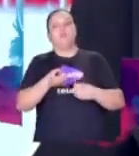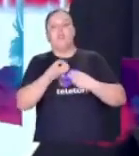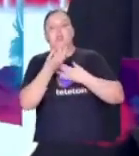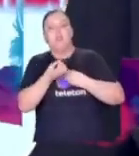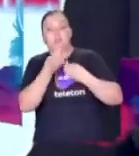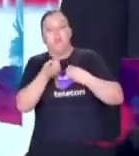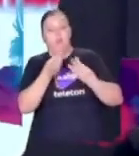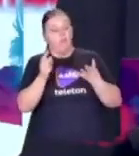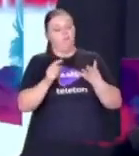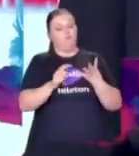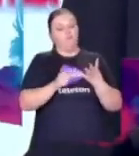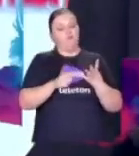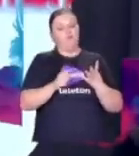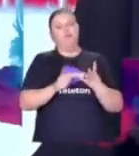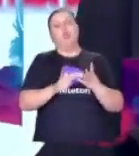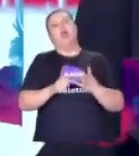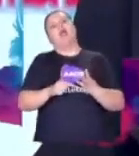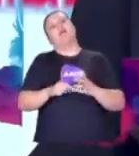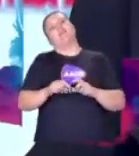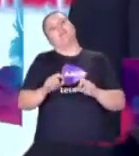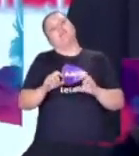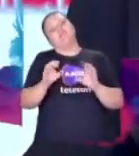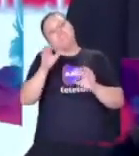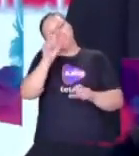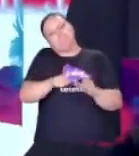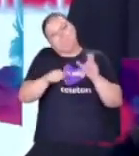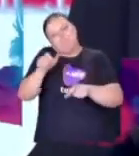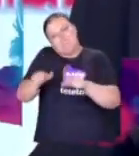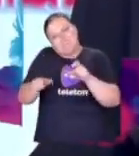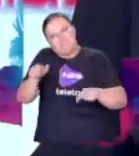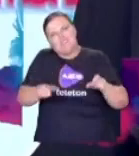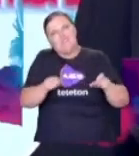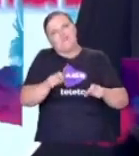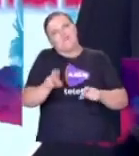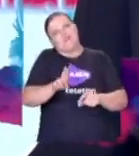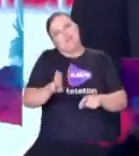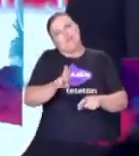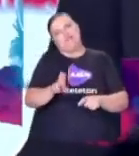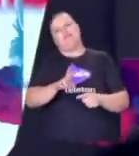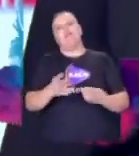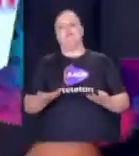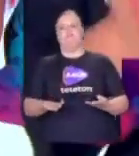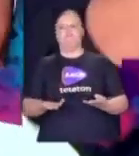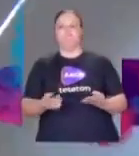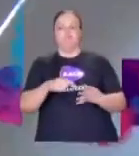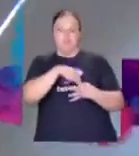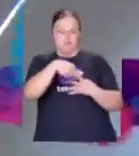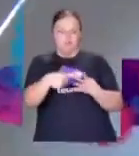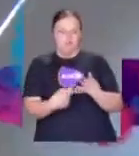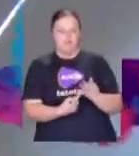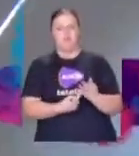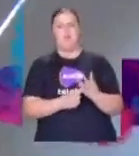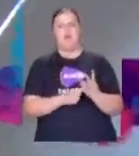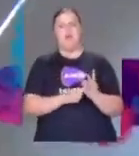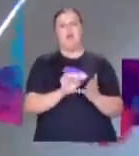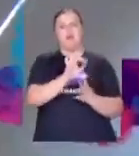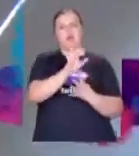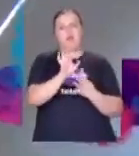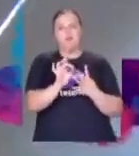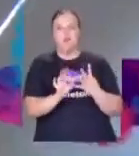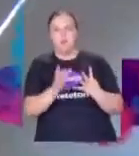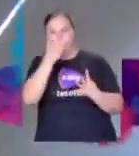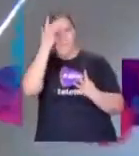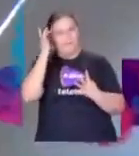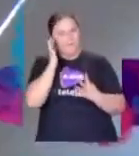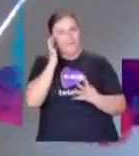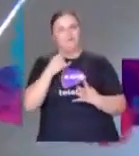tem, por isso que a gente se mantém sempre parceiro da ACD no Teleton. Muito bem. Por favor. Agora ela.